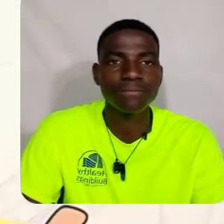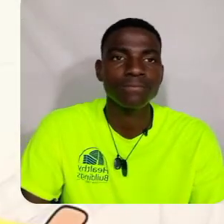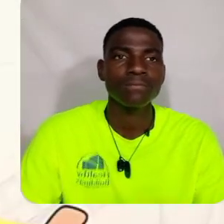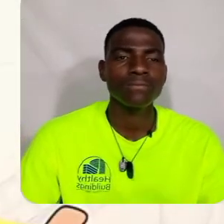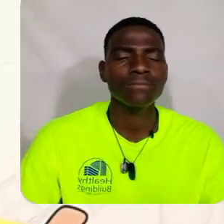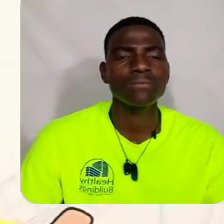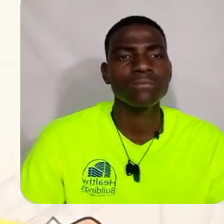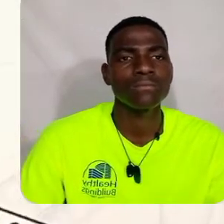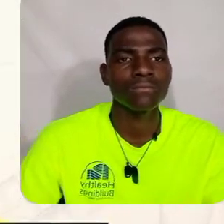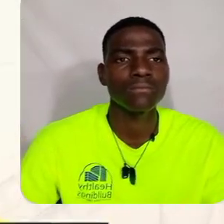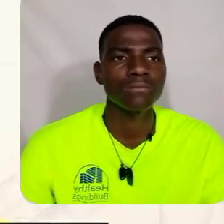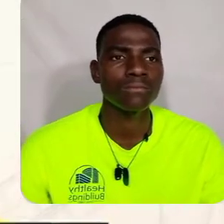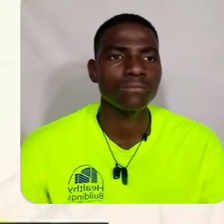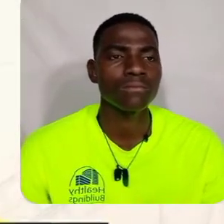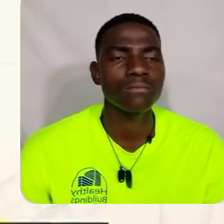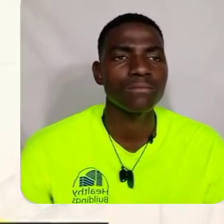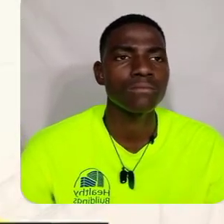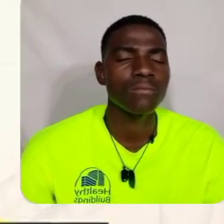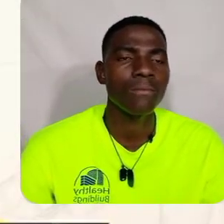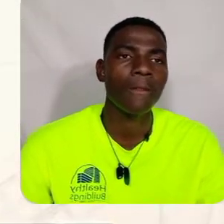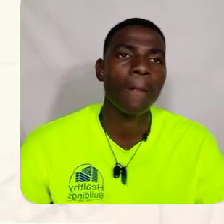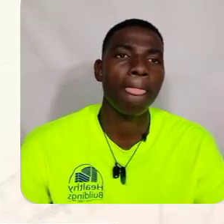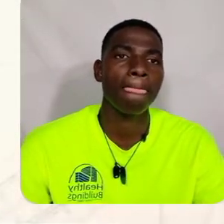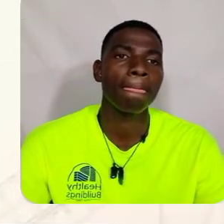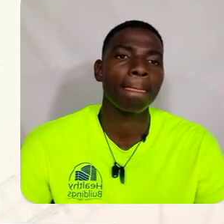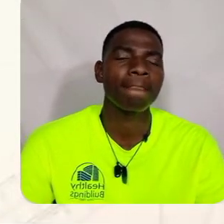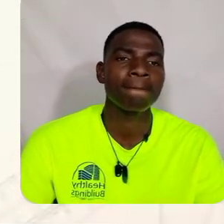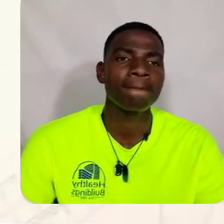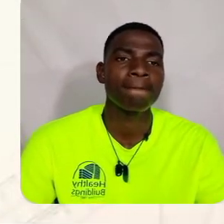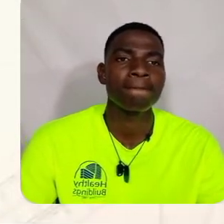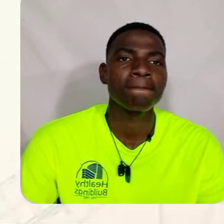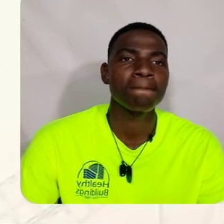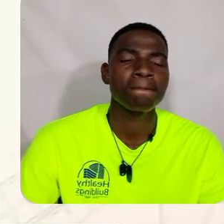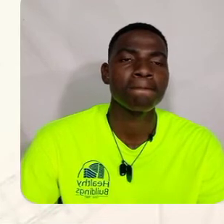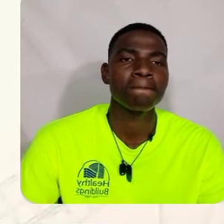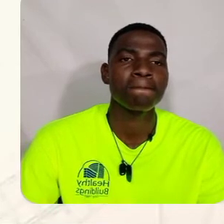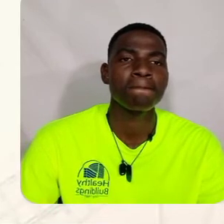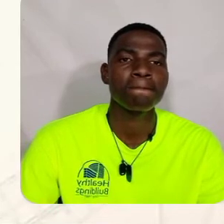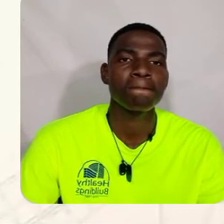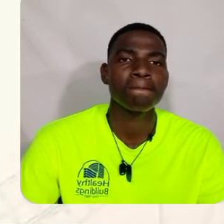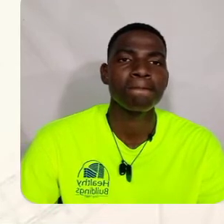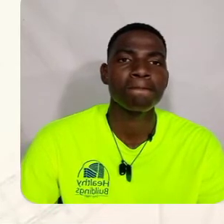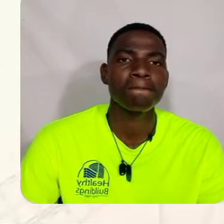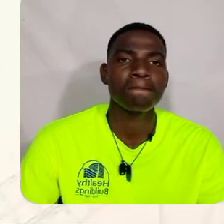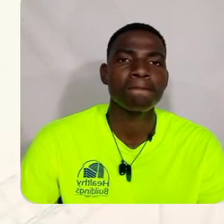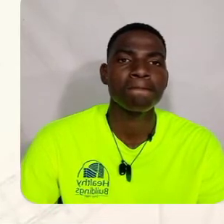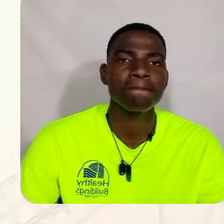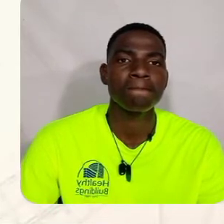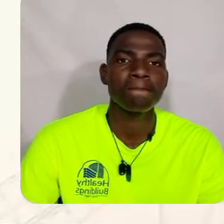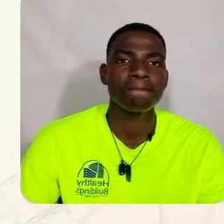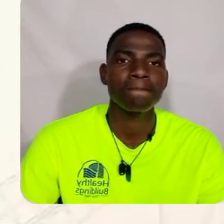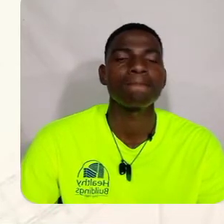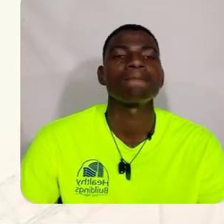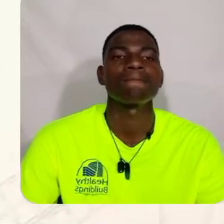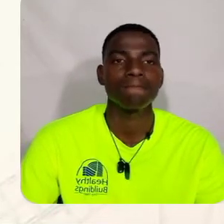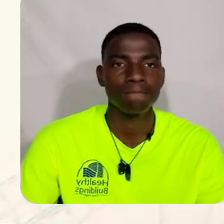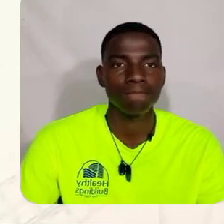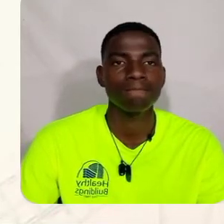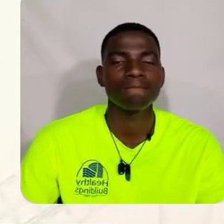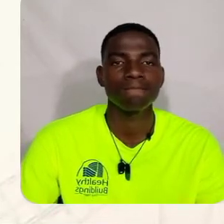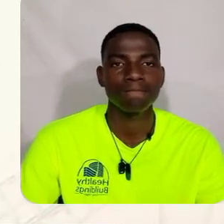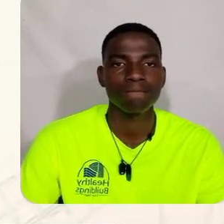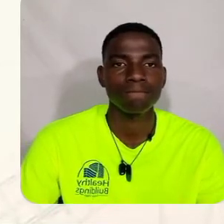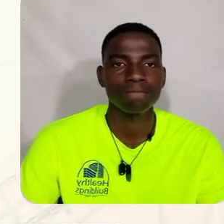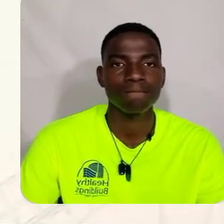Legislativo, executivo e judiciário. O poder legislativo, ele legisla, ele escreve as leis que vivemos. Ele também